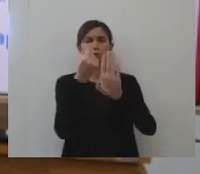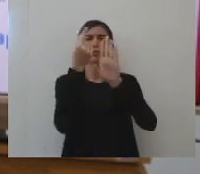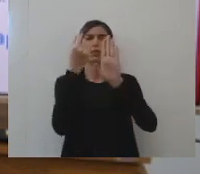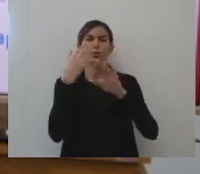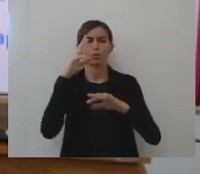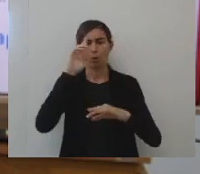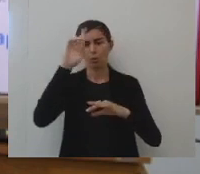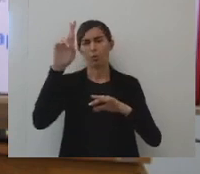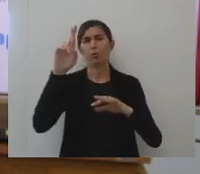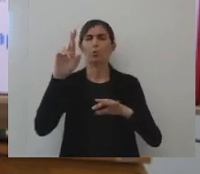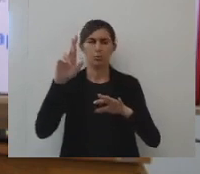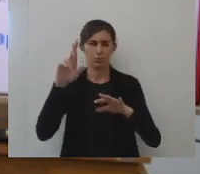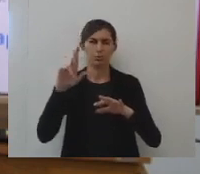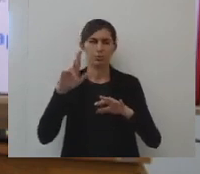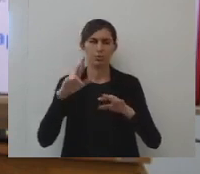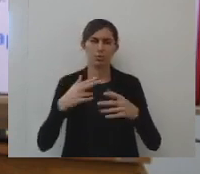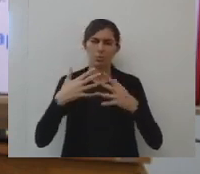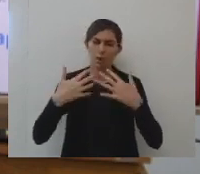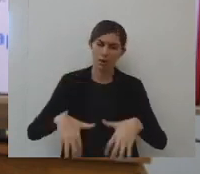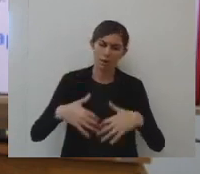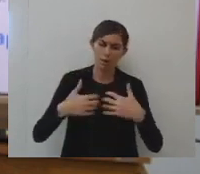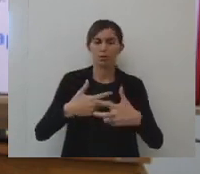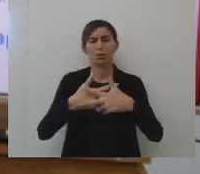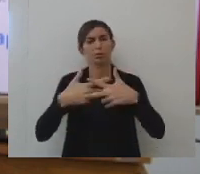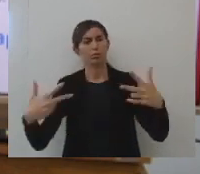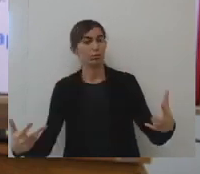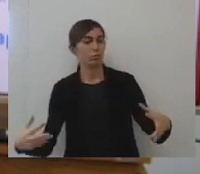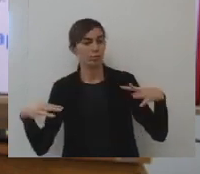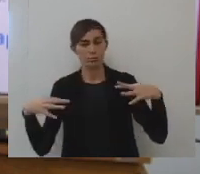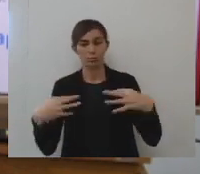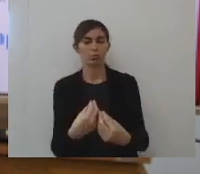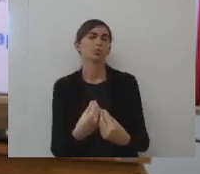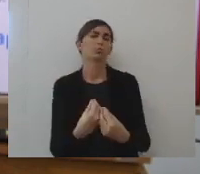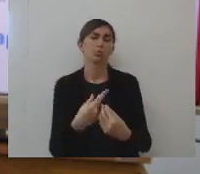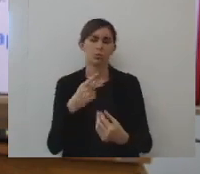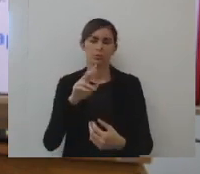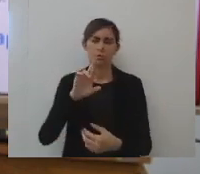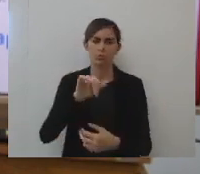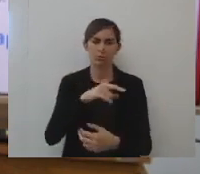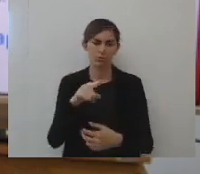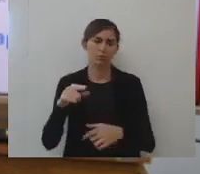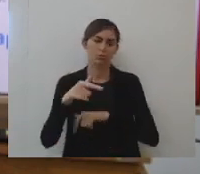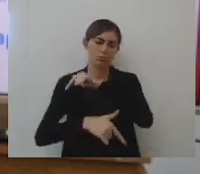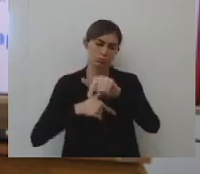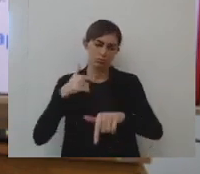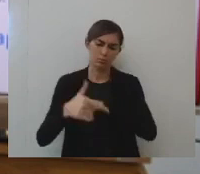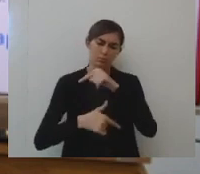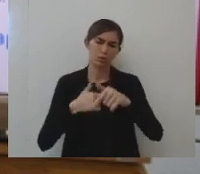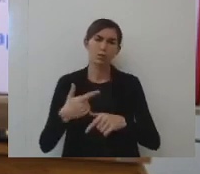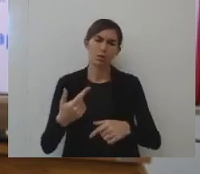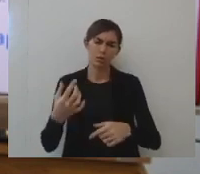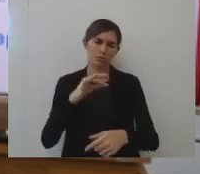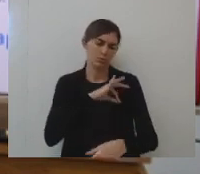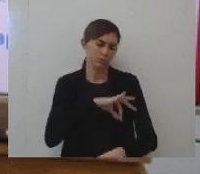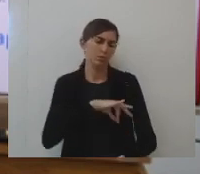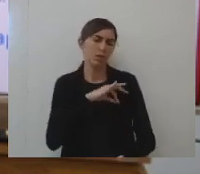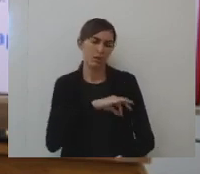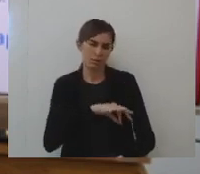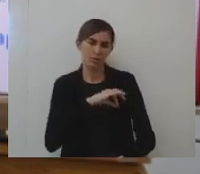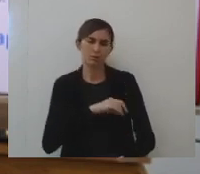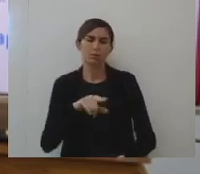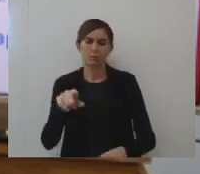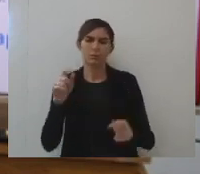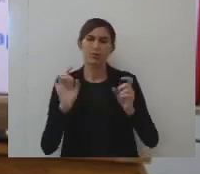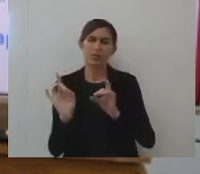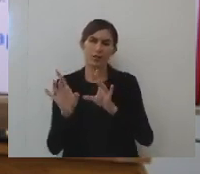dono das ferramentas, das máquinas, ou seja, ele é dono dos meios de produção e o trabalhador ele vai receber um salário para que ele